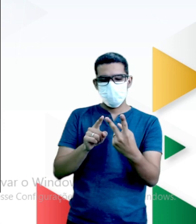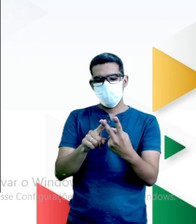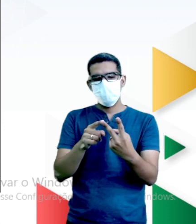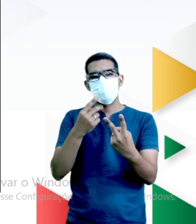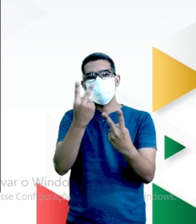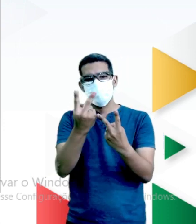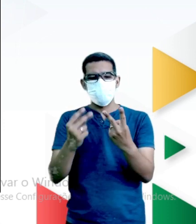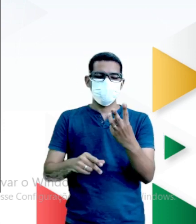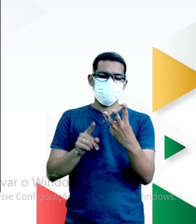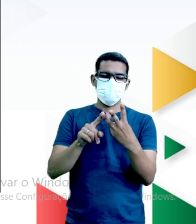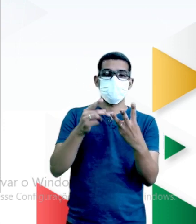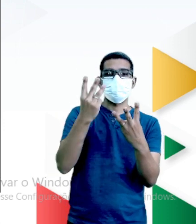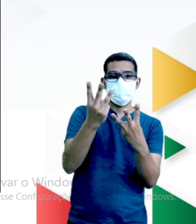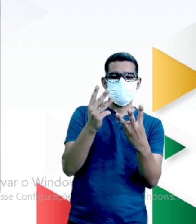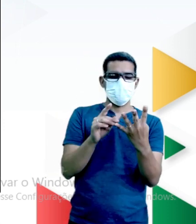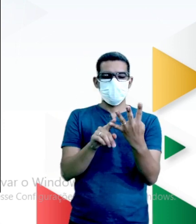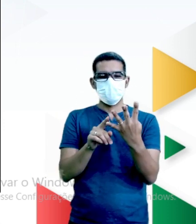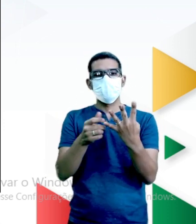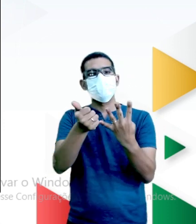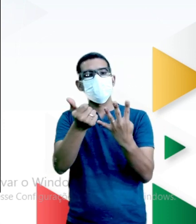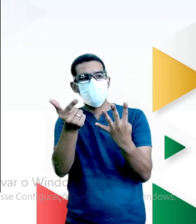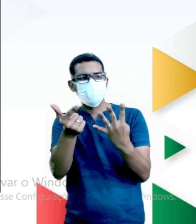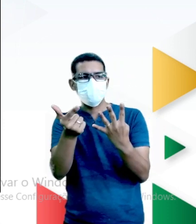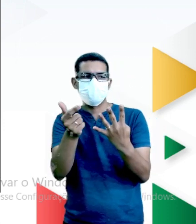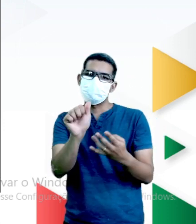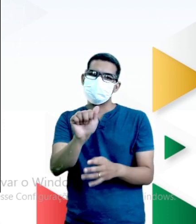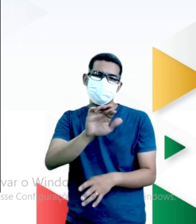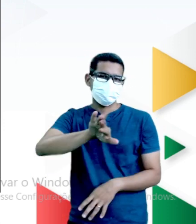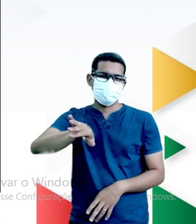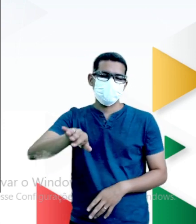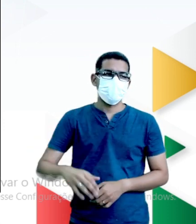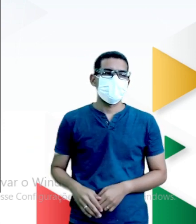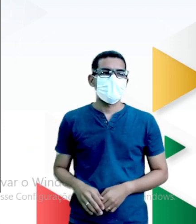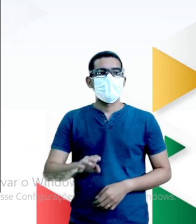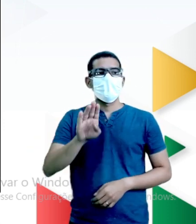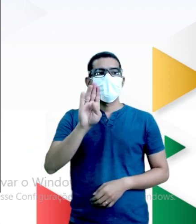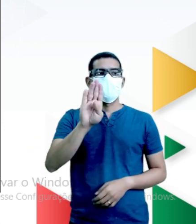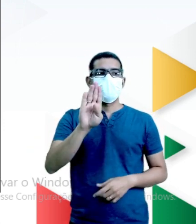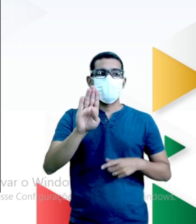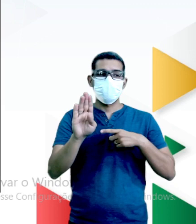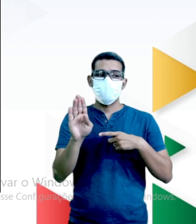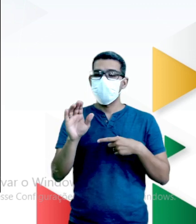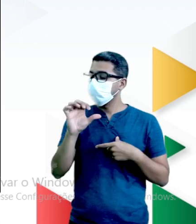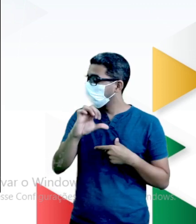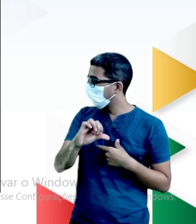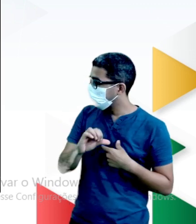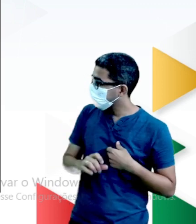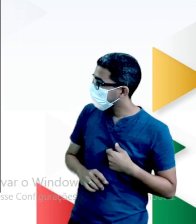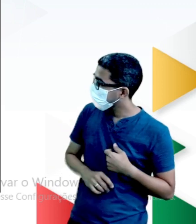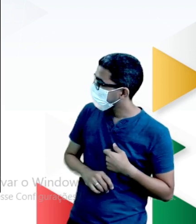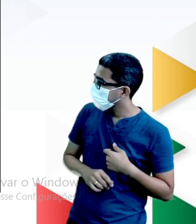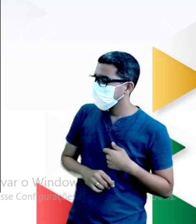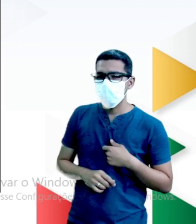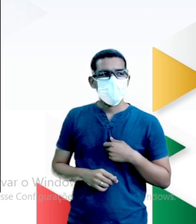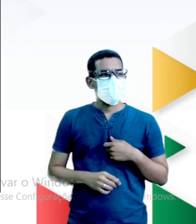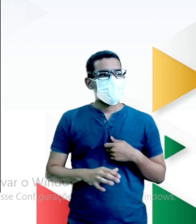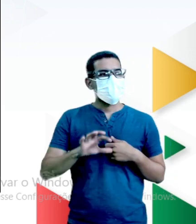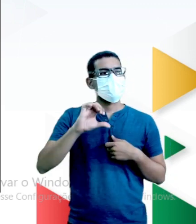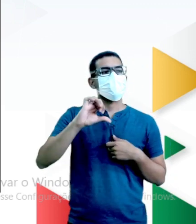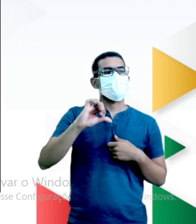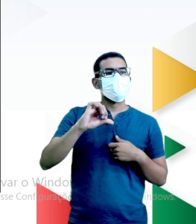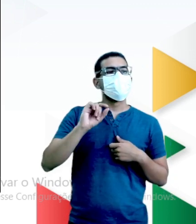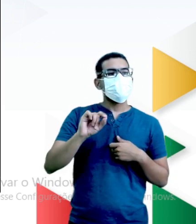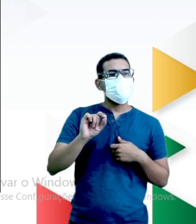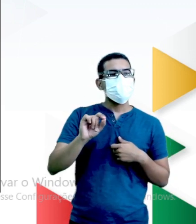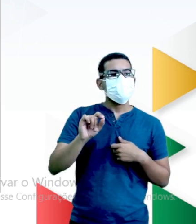todos os números não são primos. A letra A está fora. A letra B tem o número 9 no final. E o número 9 é